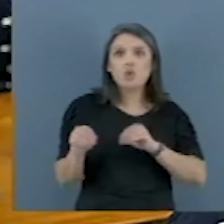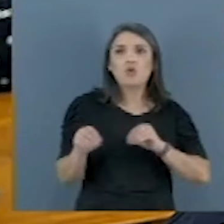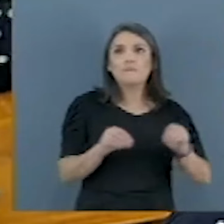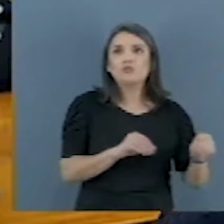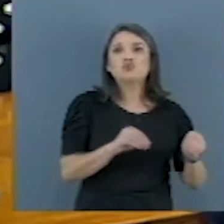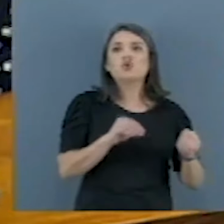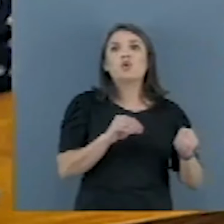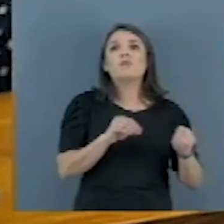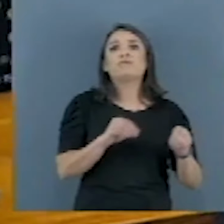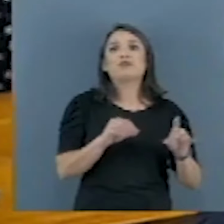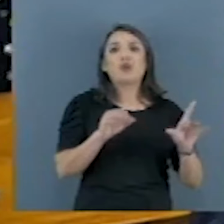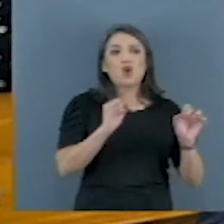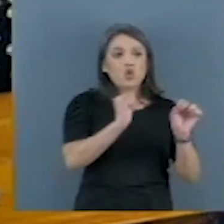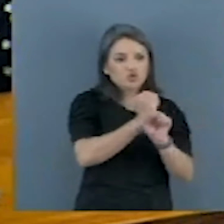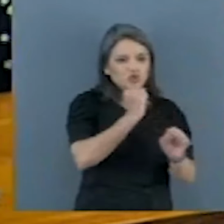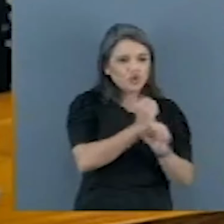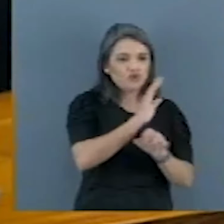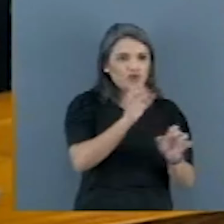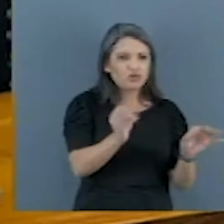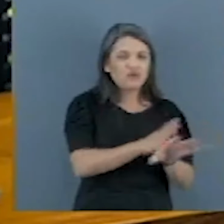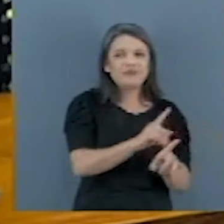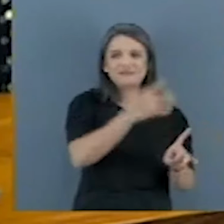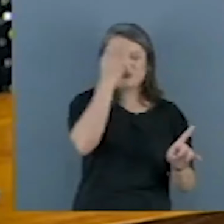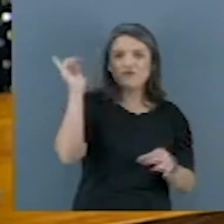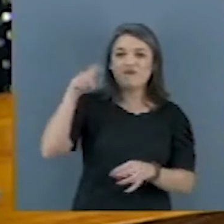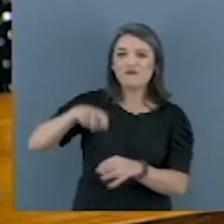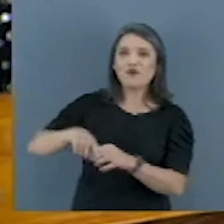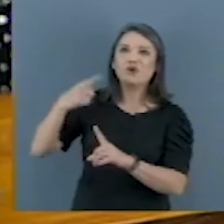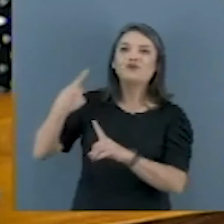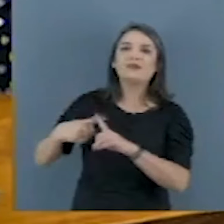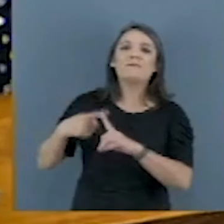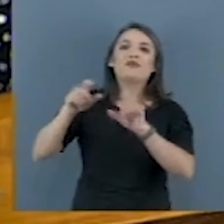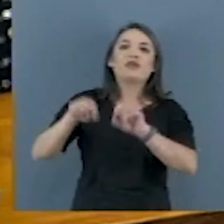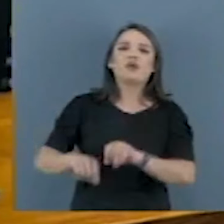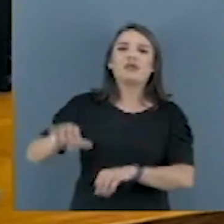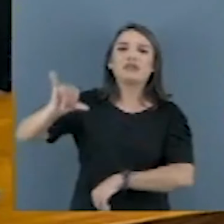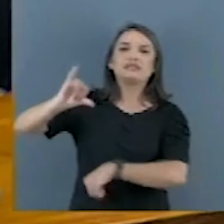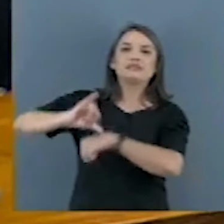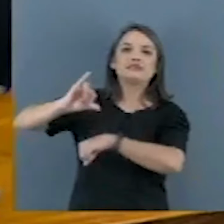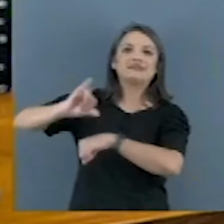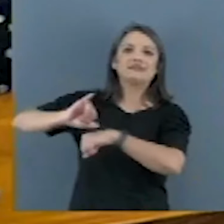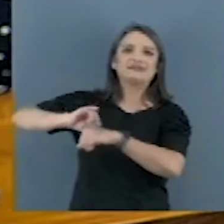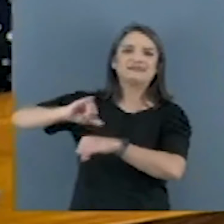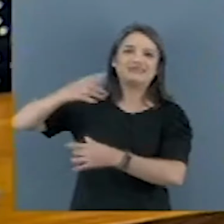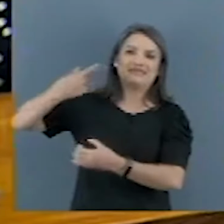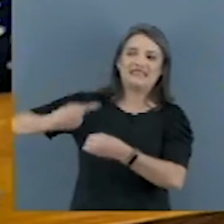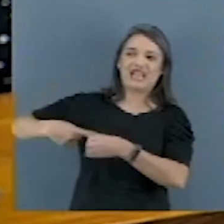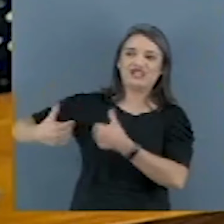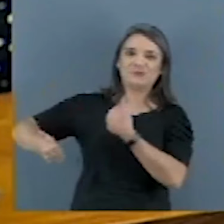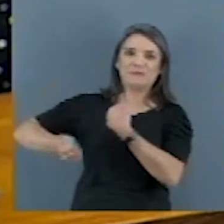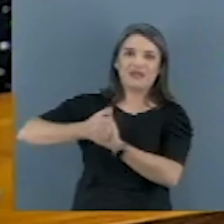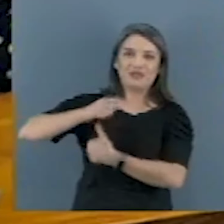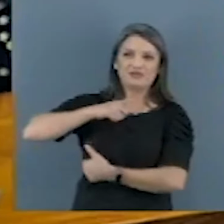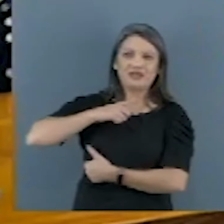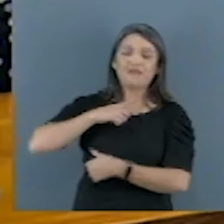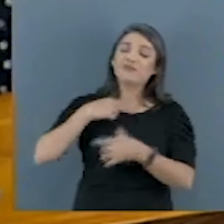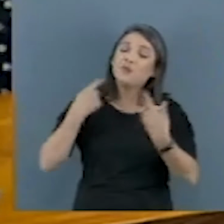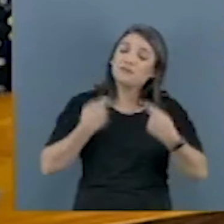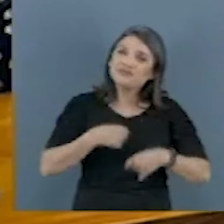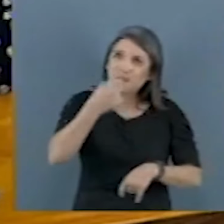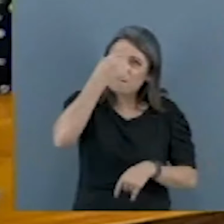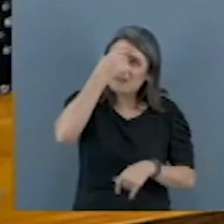habitacional, mas as pessoas voltam, porque esses bairros estão ali perto do centro da cidade. depois botar os técnicos para a gente pensar, sei